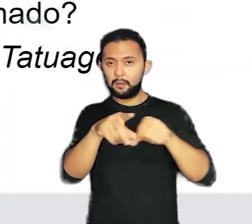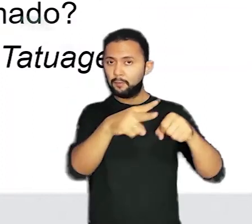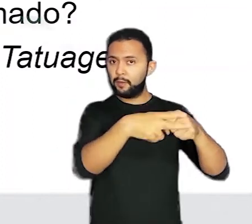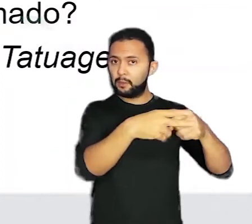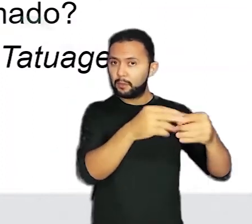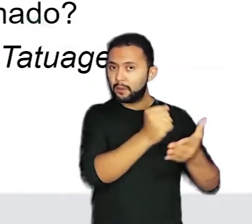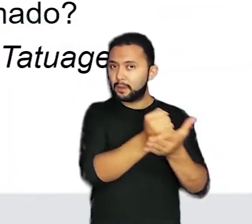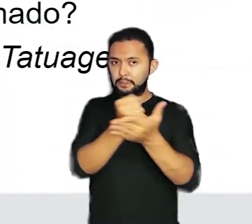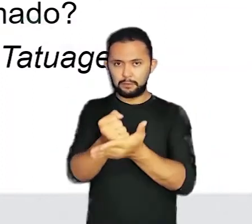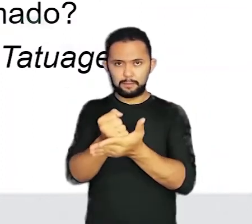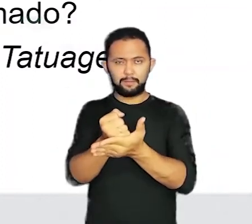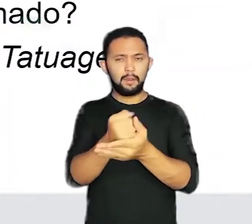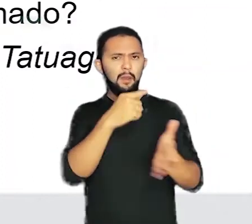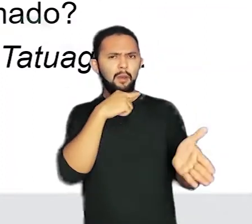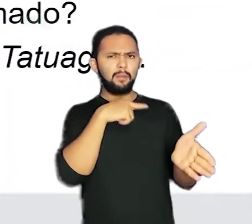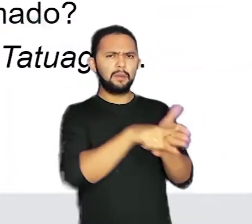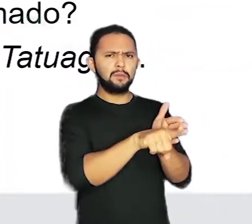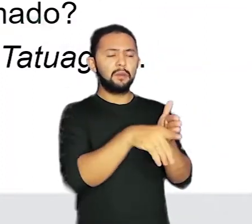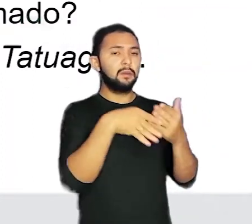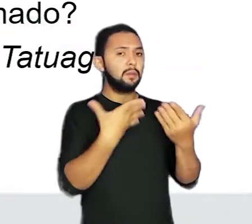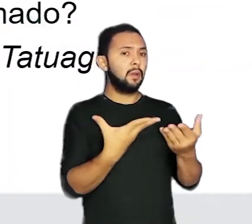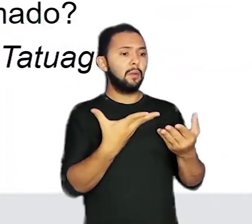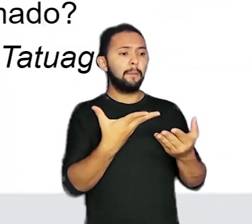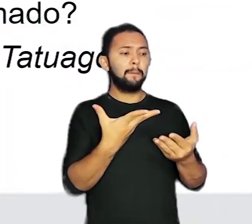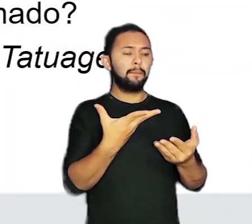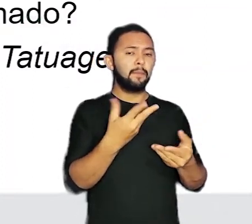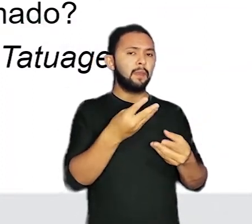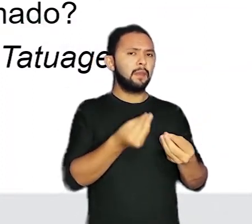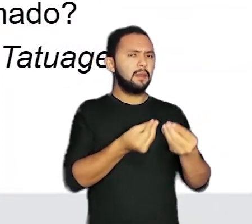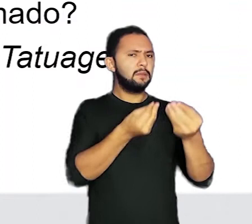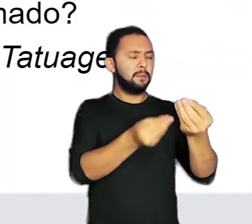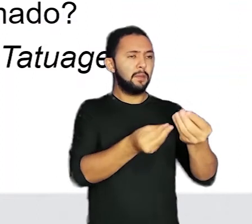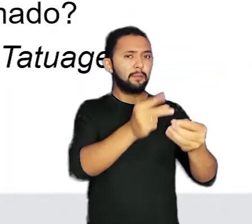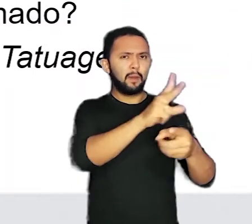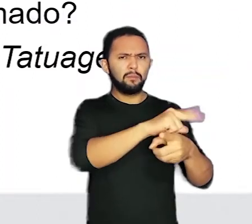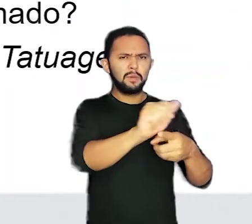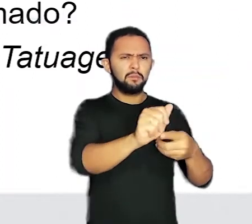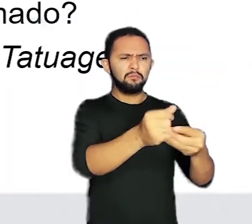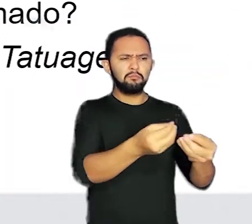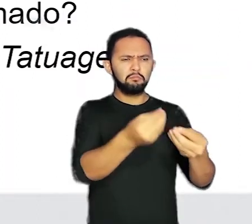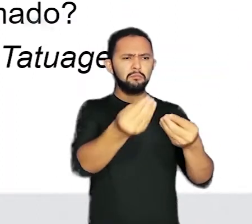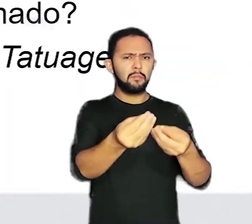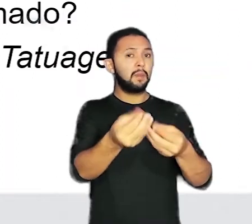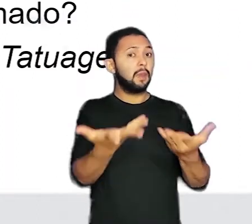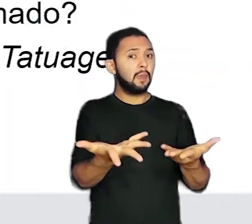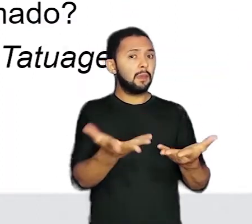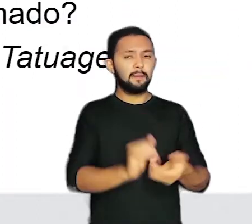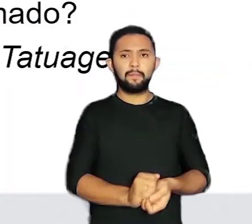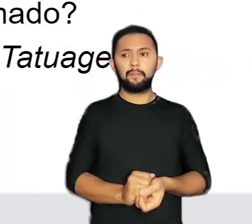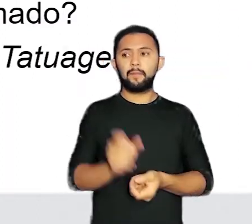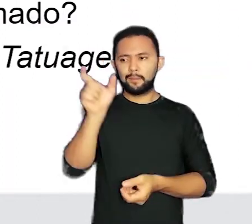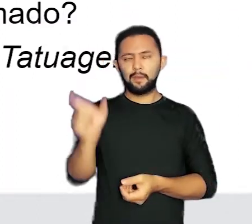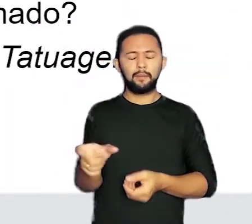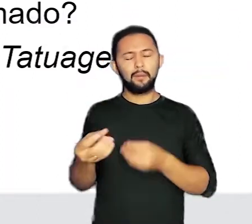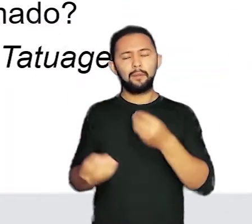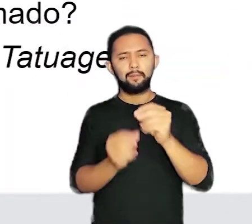E aí eu pergunto para a locução verbal, quem é que foi premiado? Foi o filme brasileiro Tatuagem, tá? Então, foi o